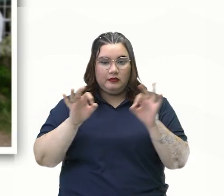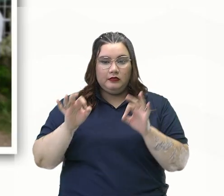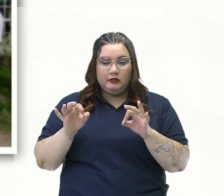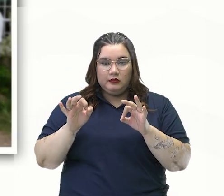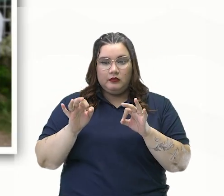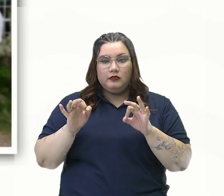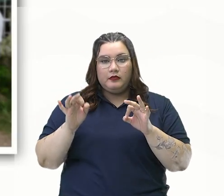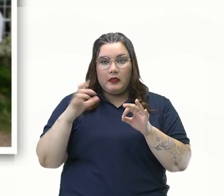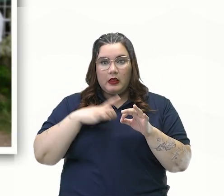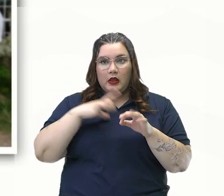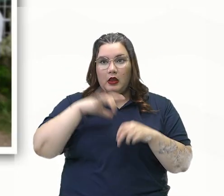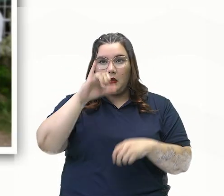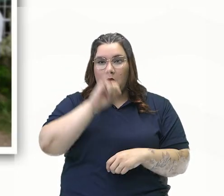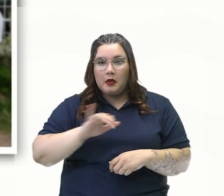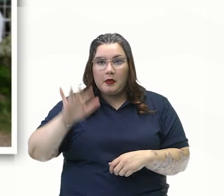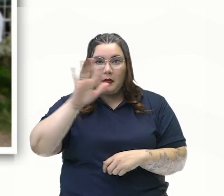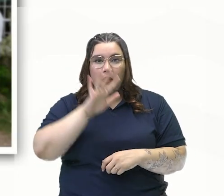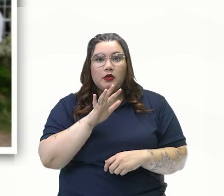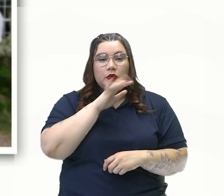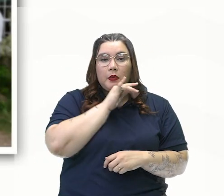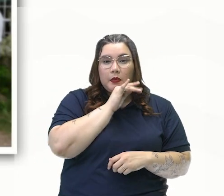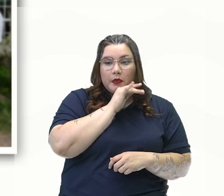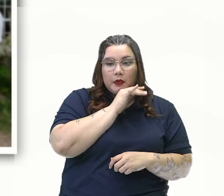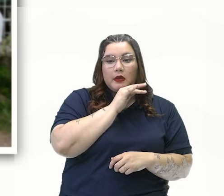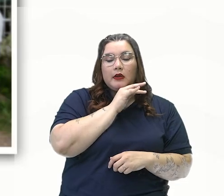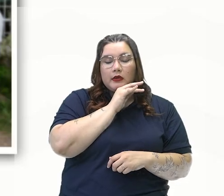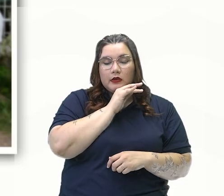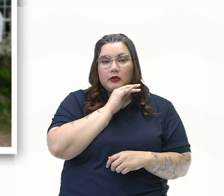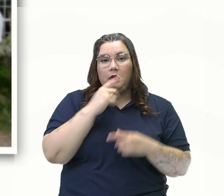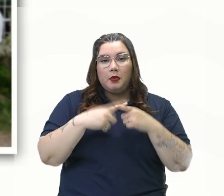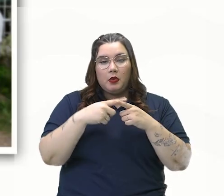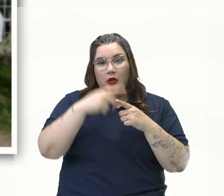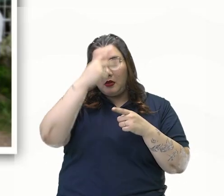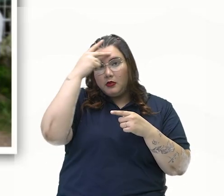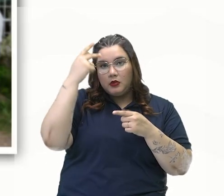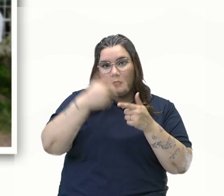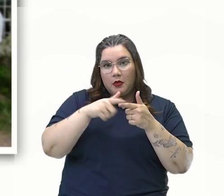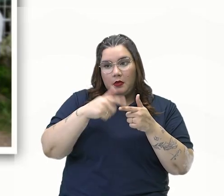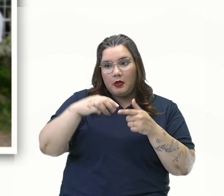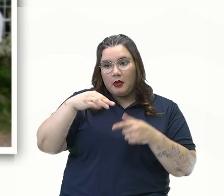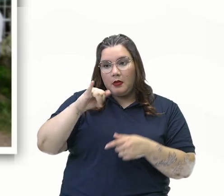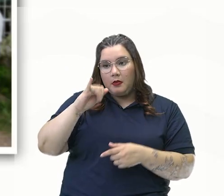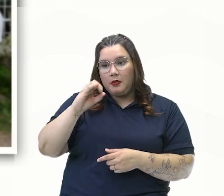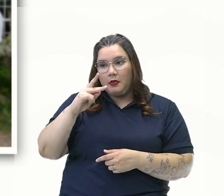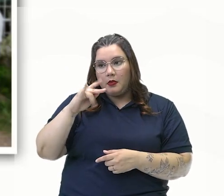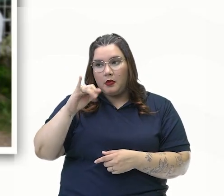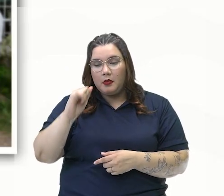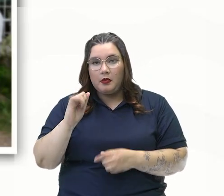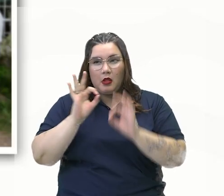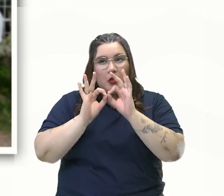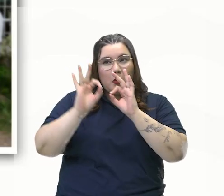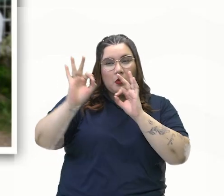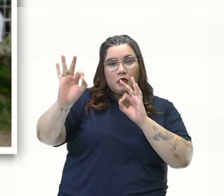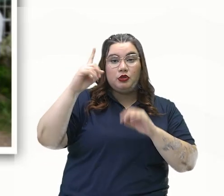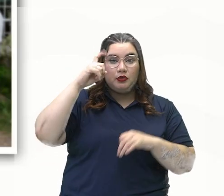né? Que está uma imagem não nítida, porque a pessoa que tem miopia tem dificuldade de enxergar objetos